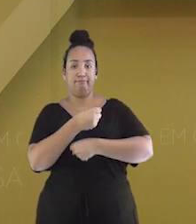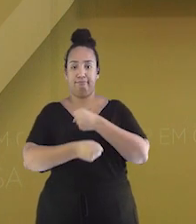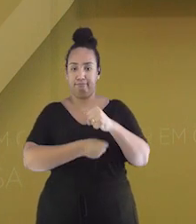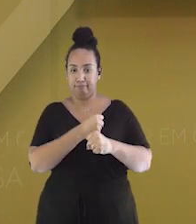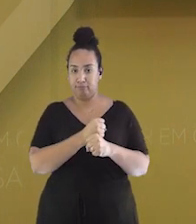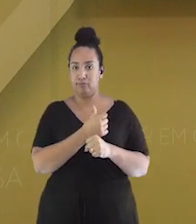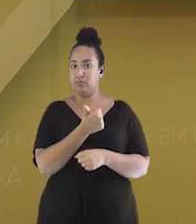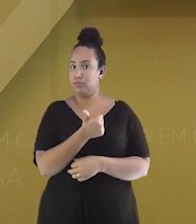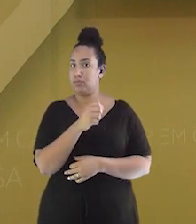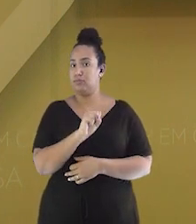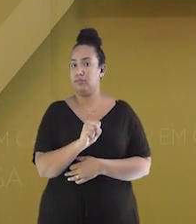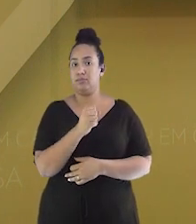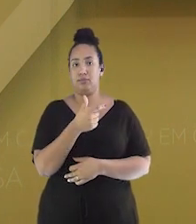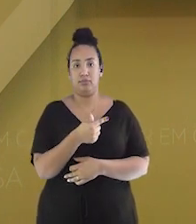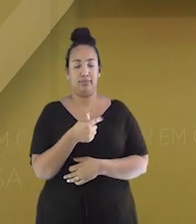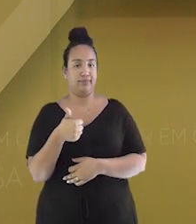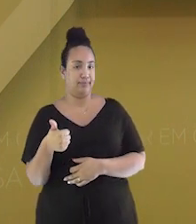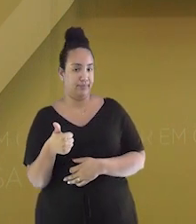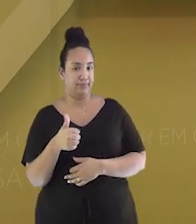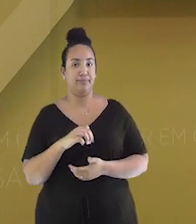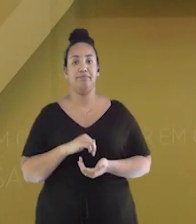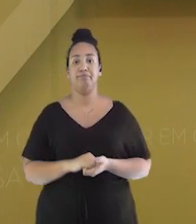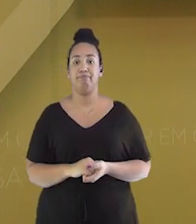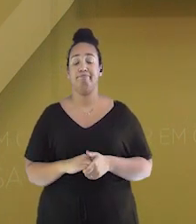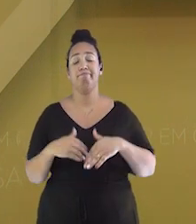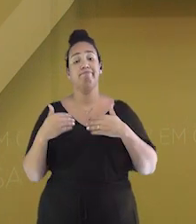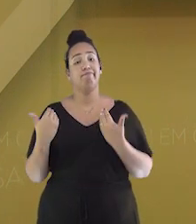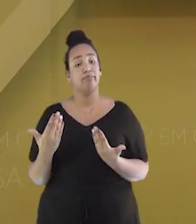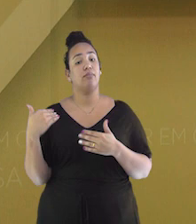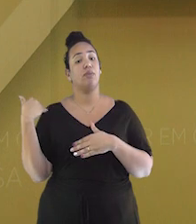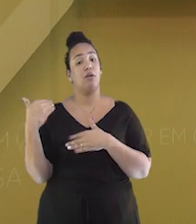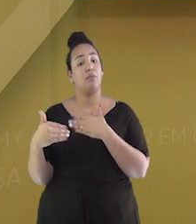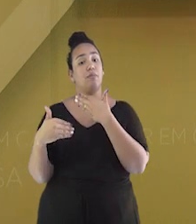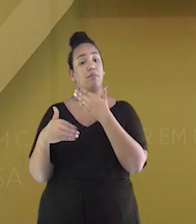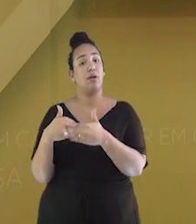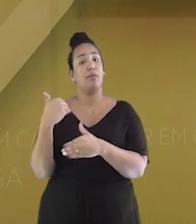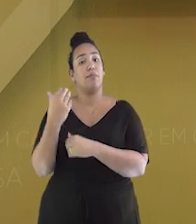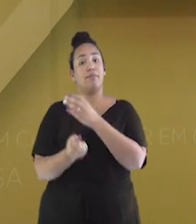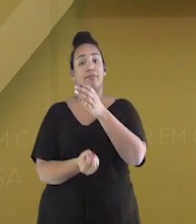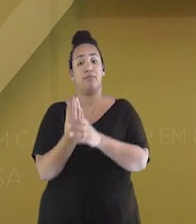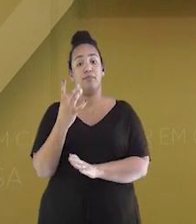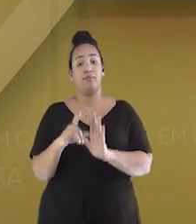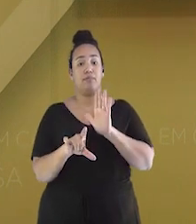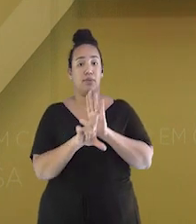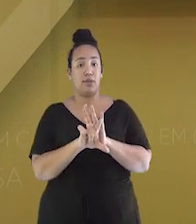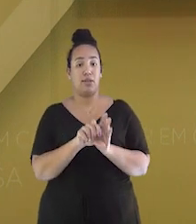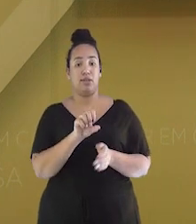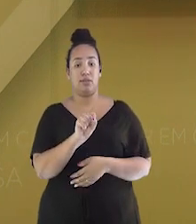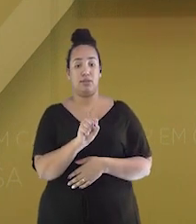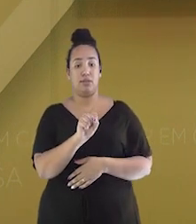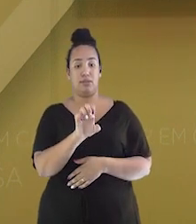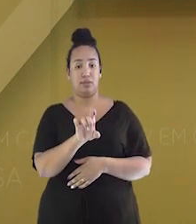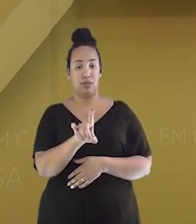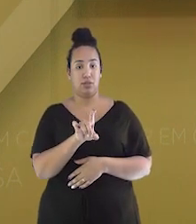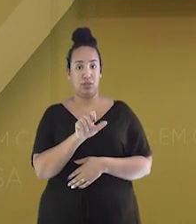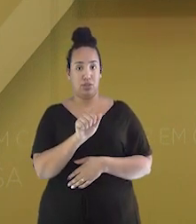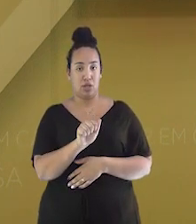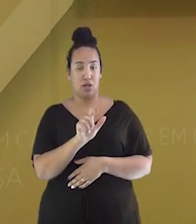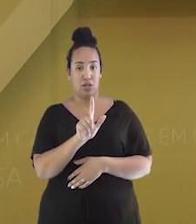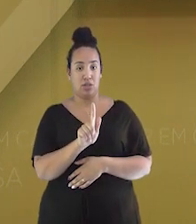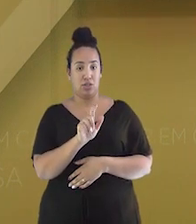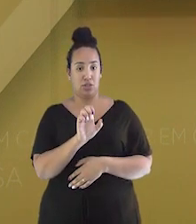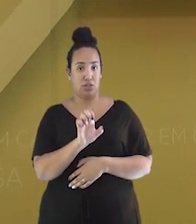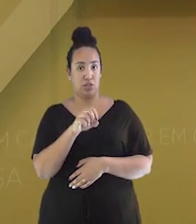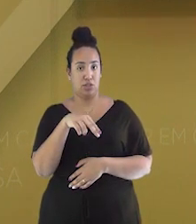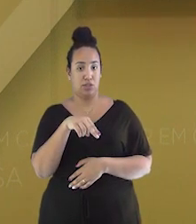em 1871. Alguns anos mais tarde, veio a lei dos sexagenários. A lei dos